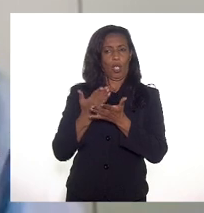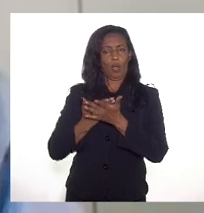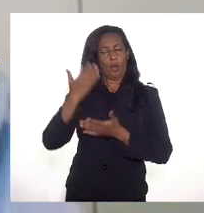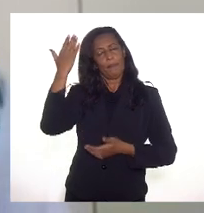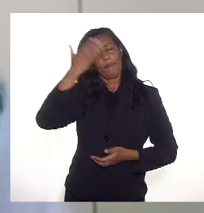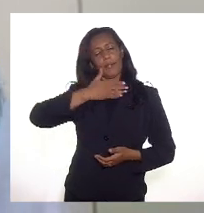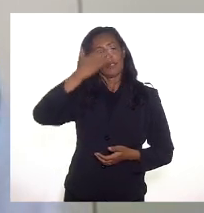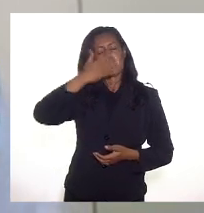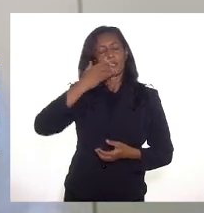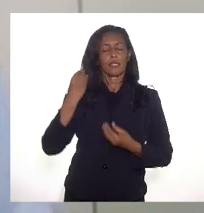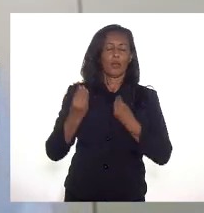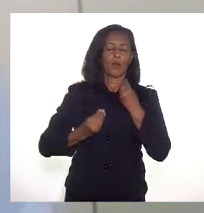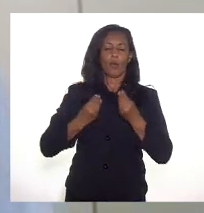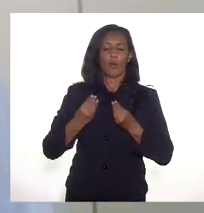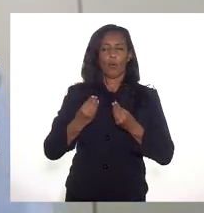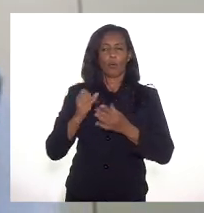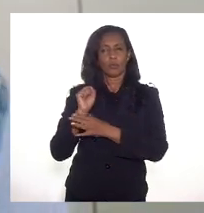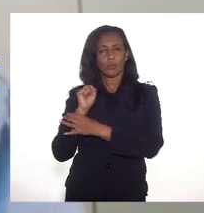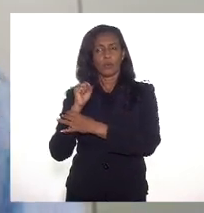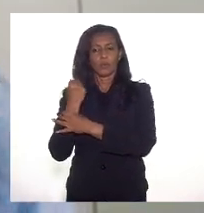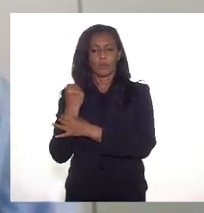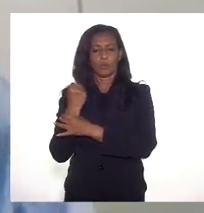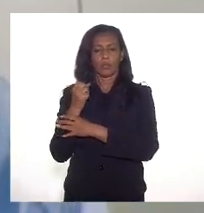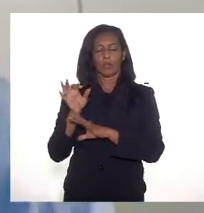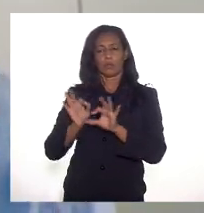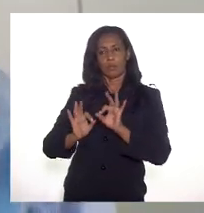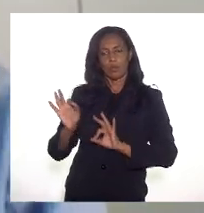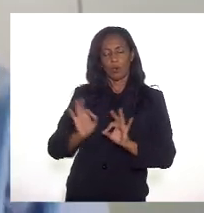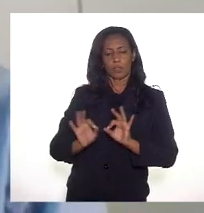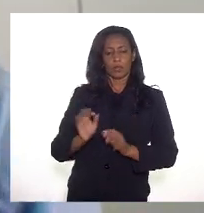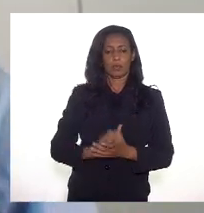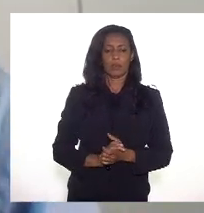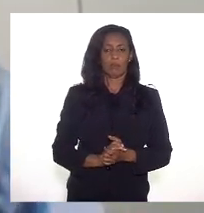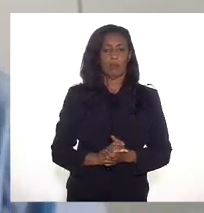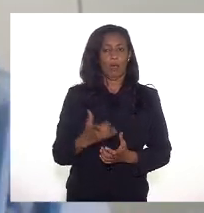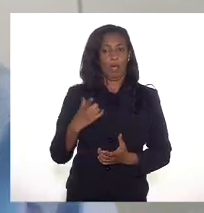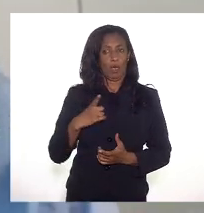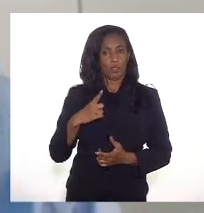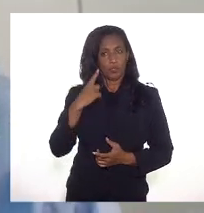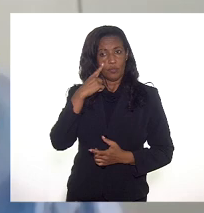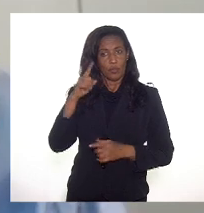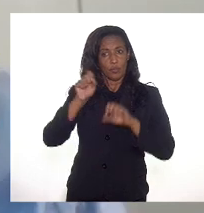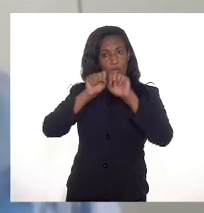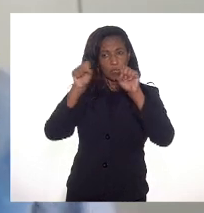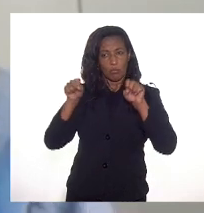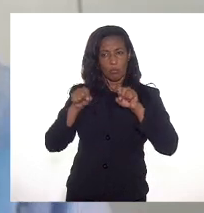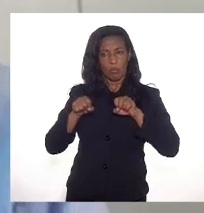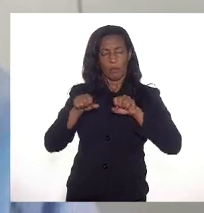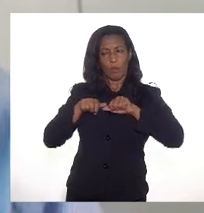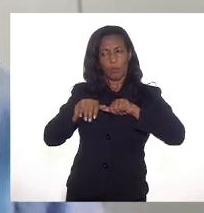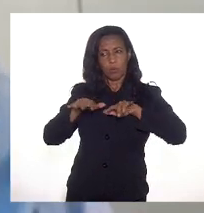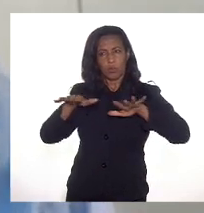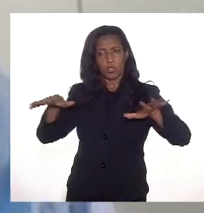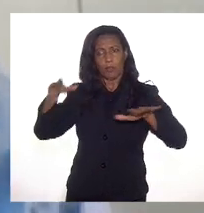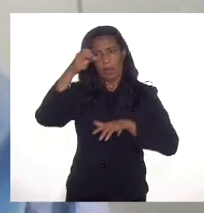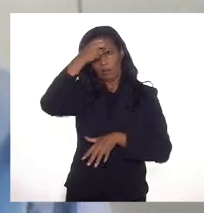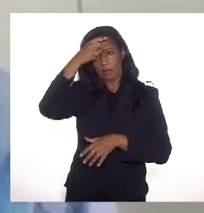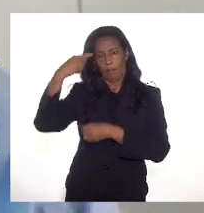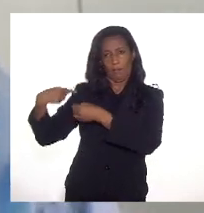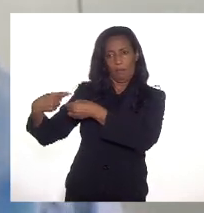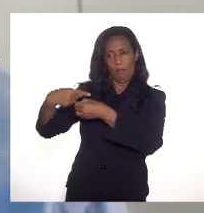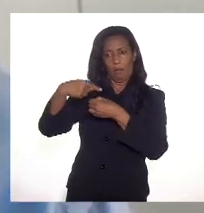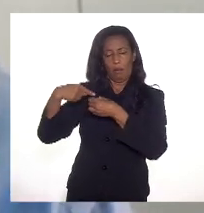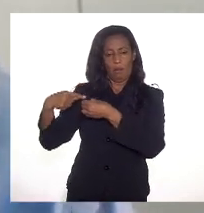presenciais com maior segurança e maior organização. A gente defende que isso se estenda aos municípios. Eu estou em diálogo com